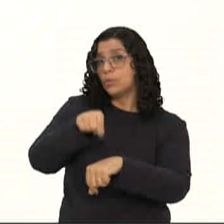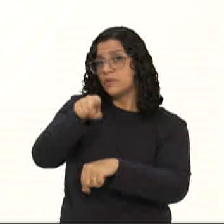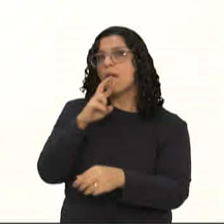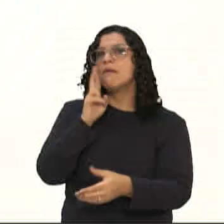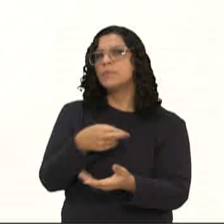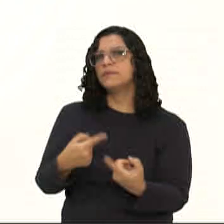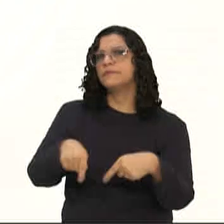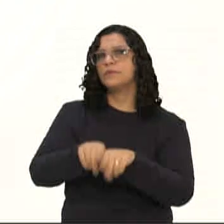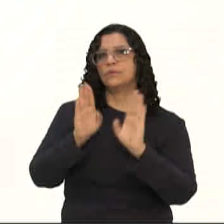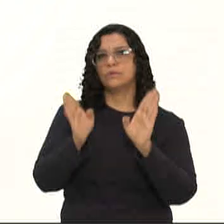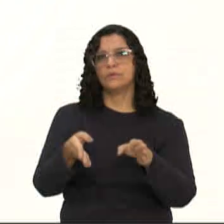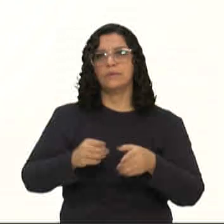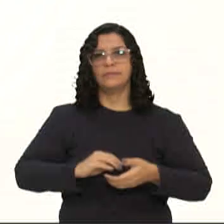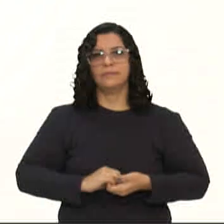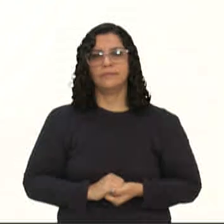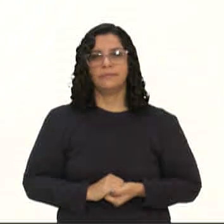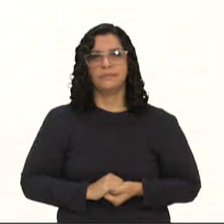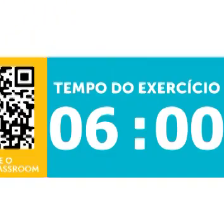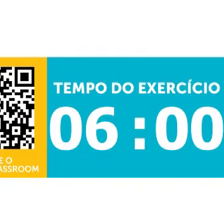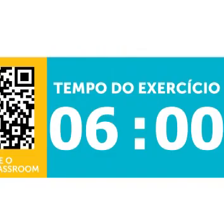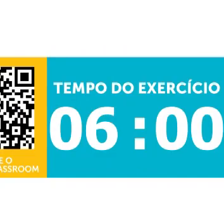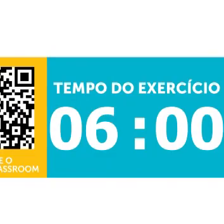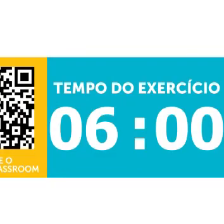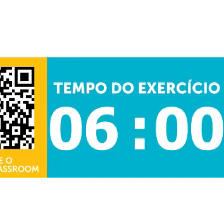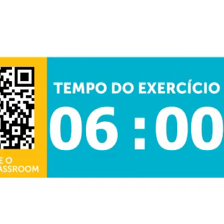já voltamos aí, para vocês resolverem.